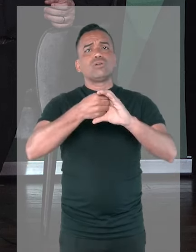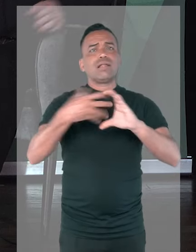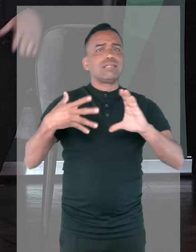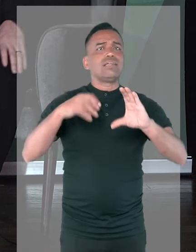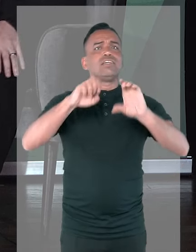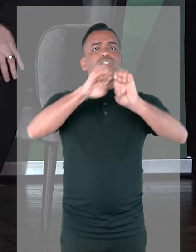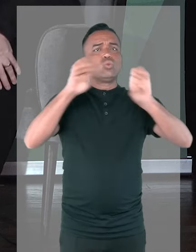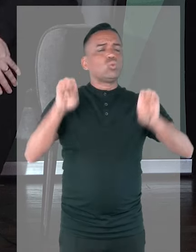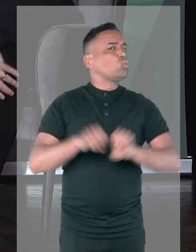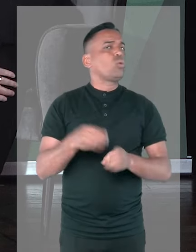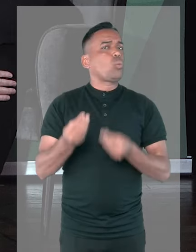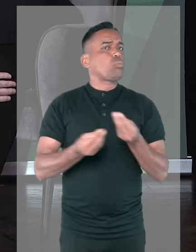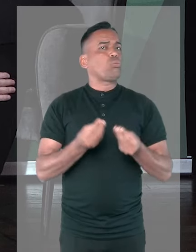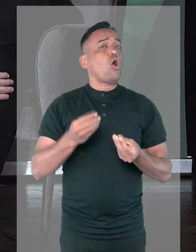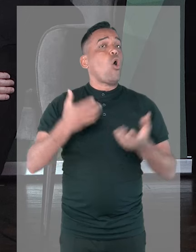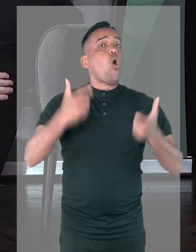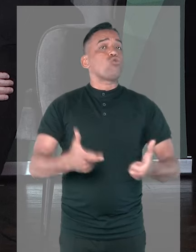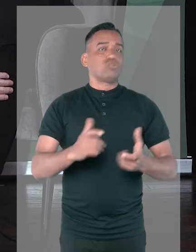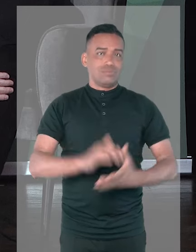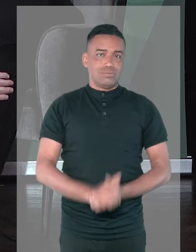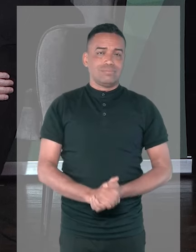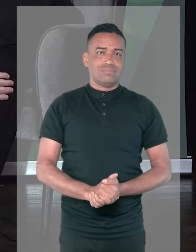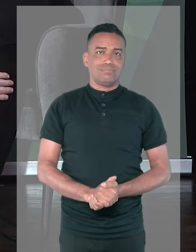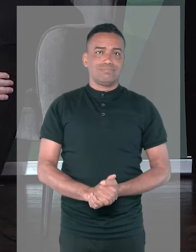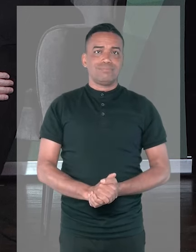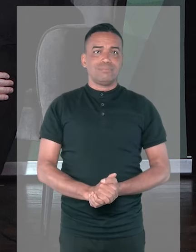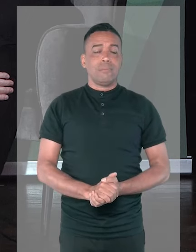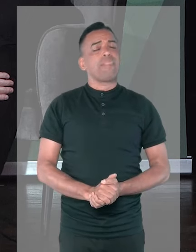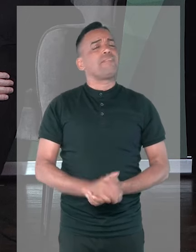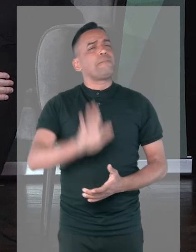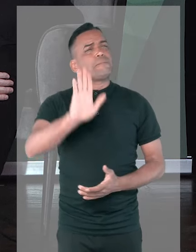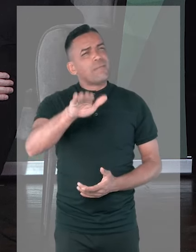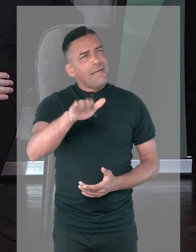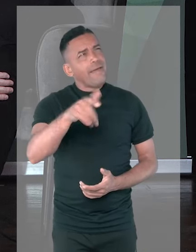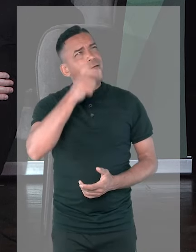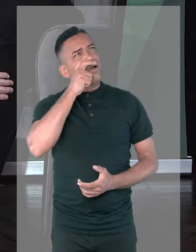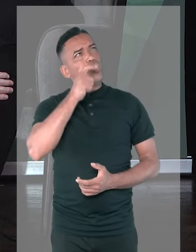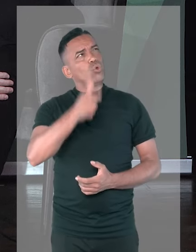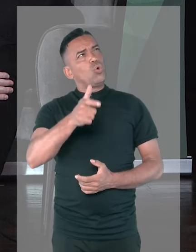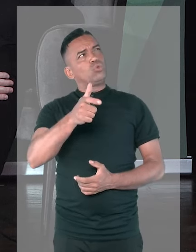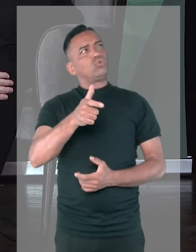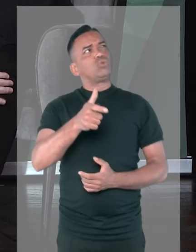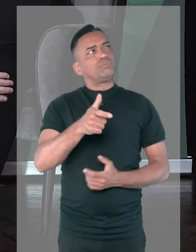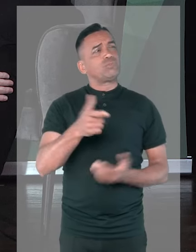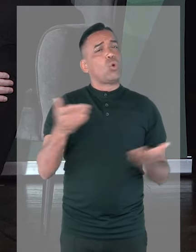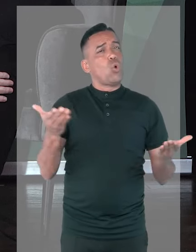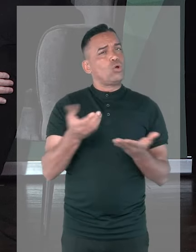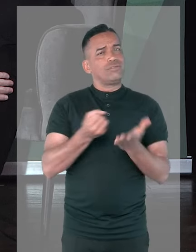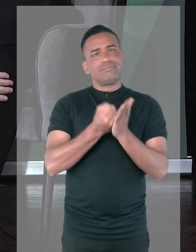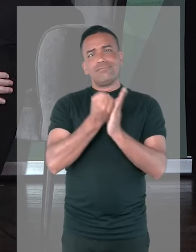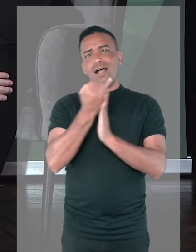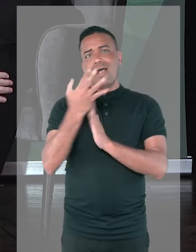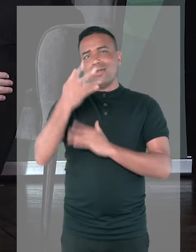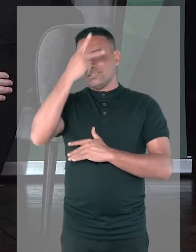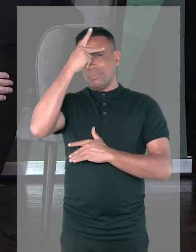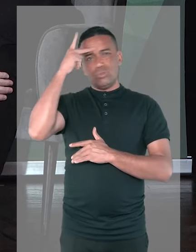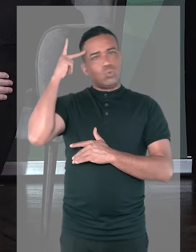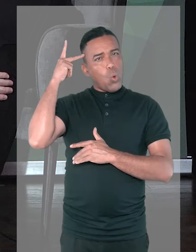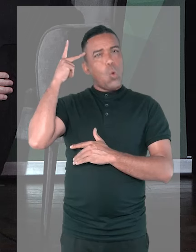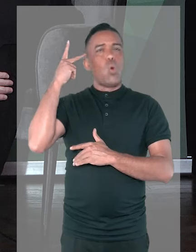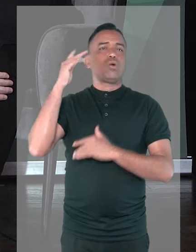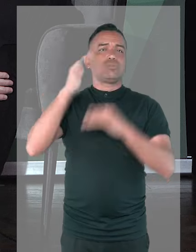mesmo. Bem, eu tenho, é curioso, hoje são muitos autores, né,